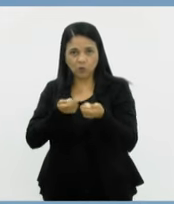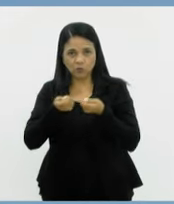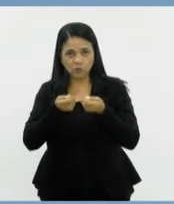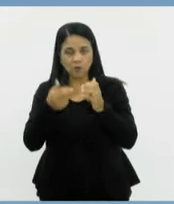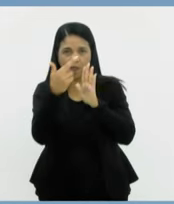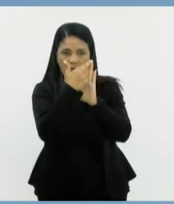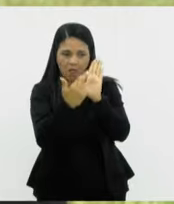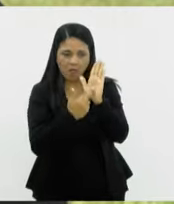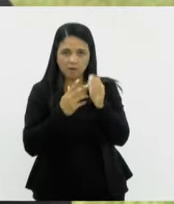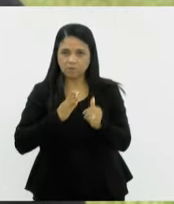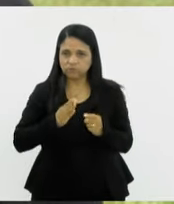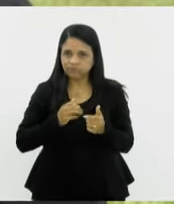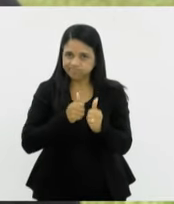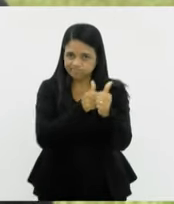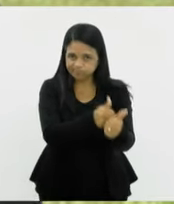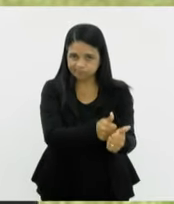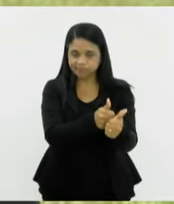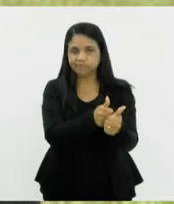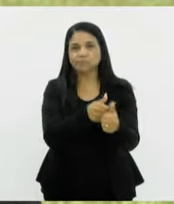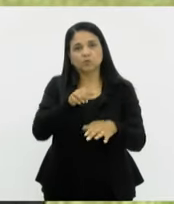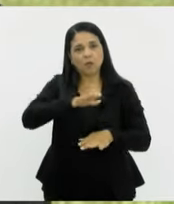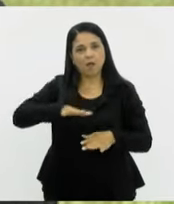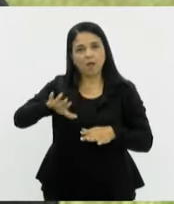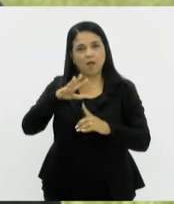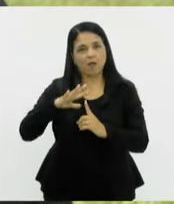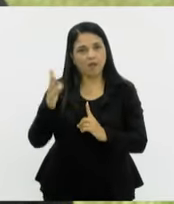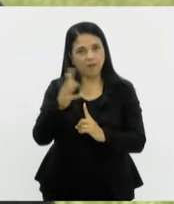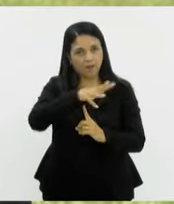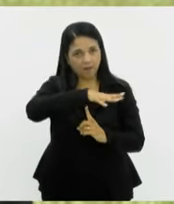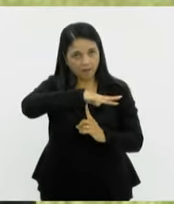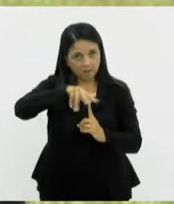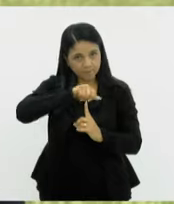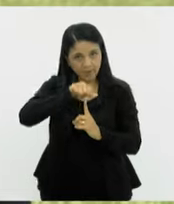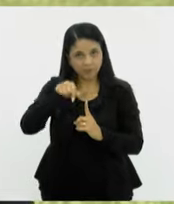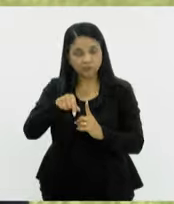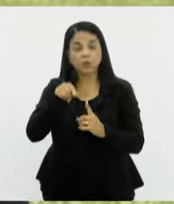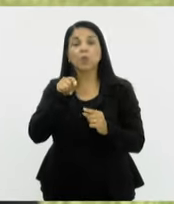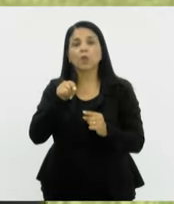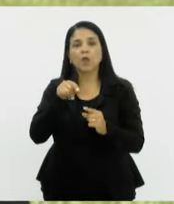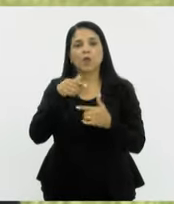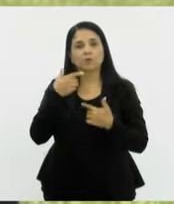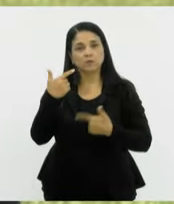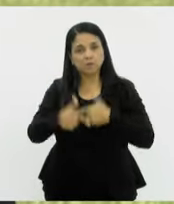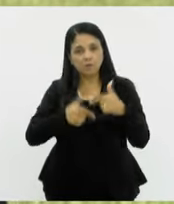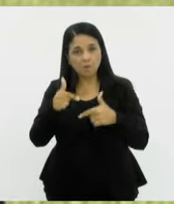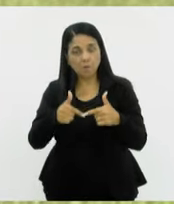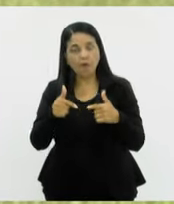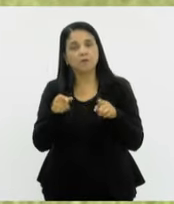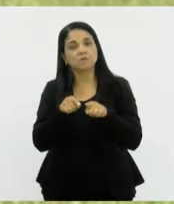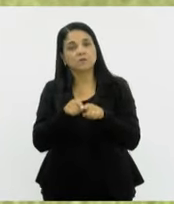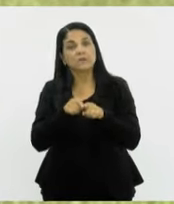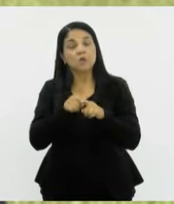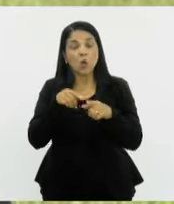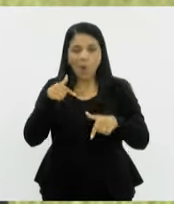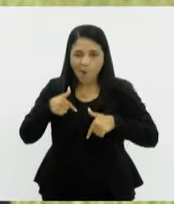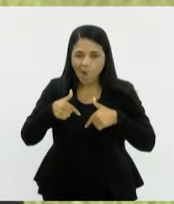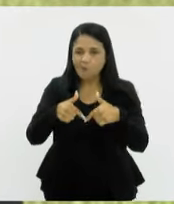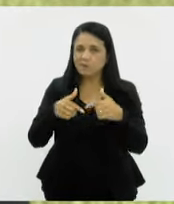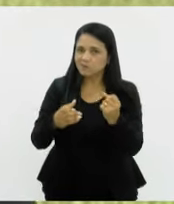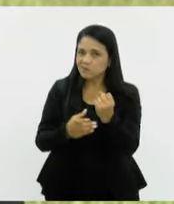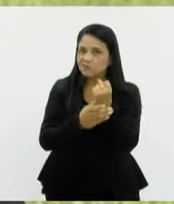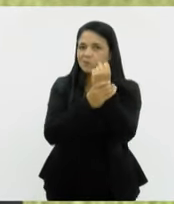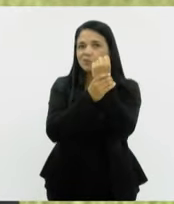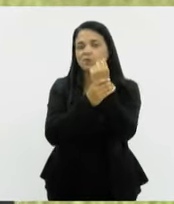normas ambientais. Nosso trabalho é equilibrar a operação aeroportuária, para que a gente tenha uma operação segura, com a